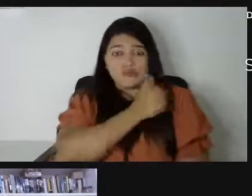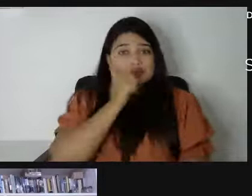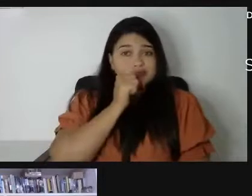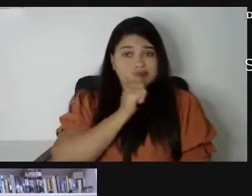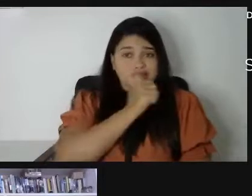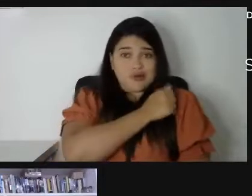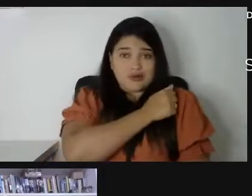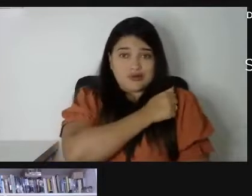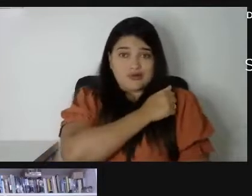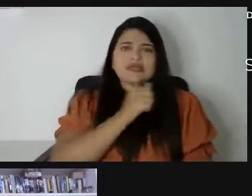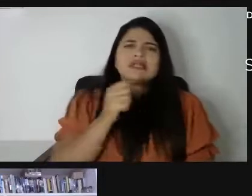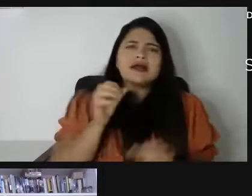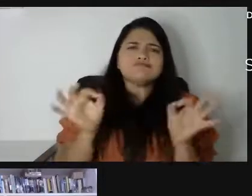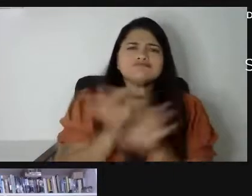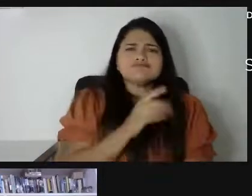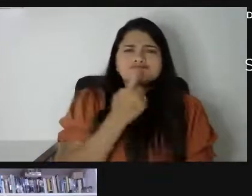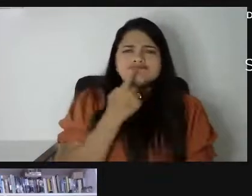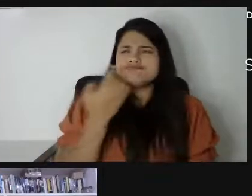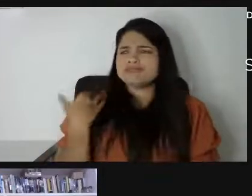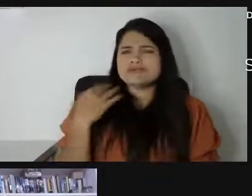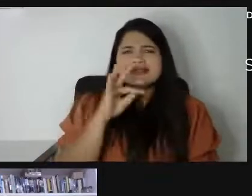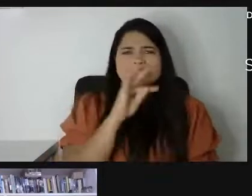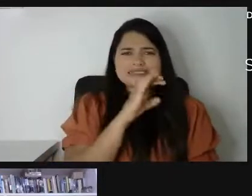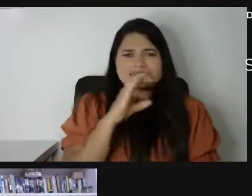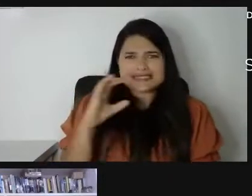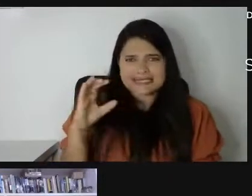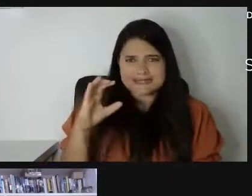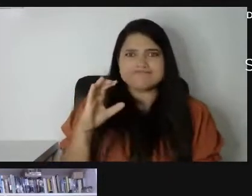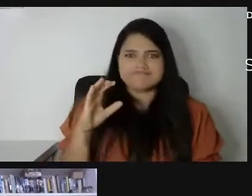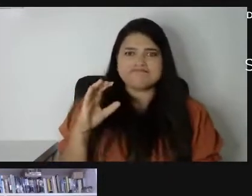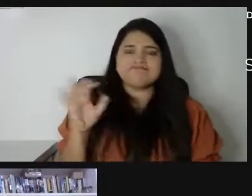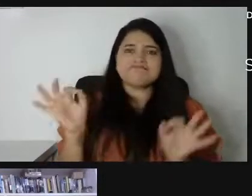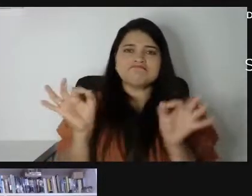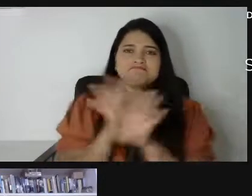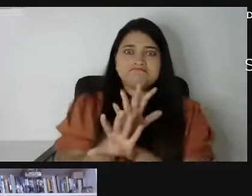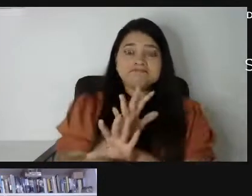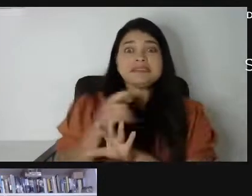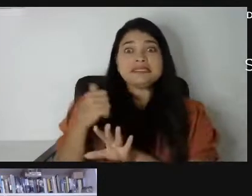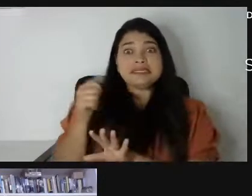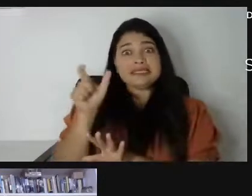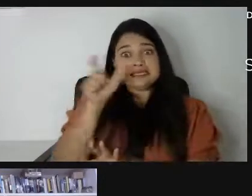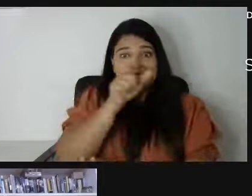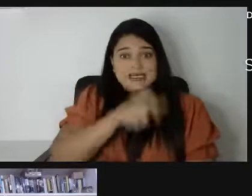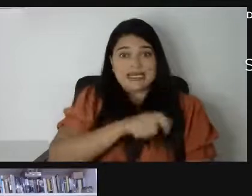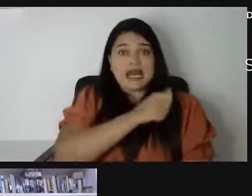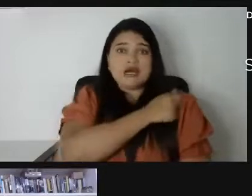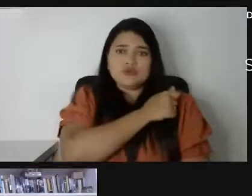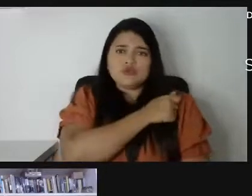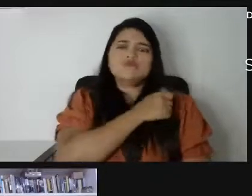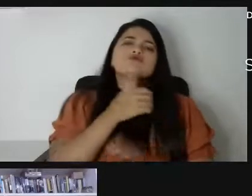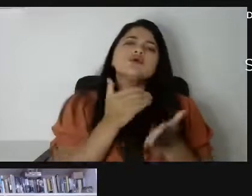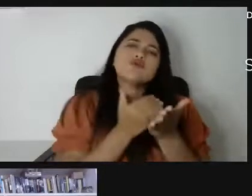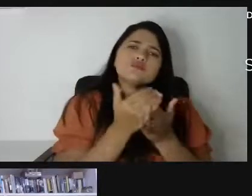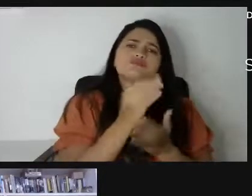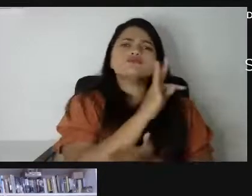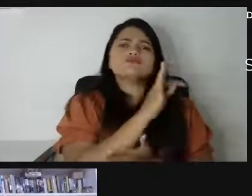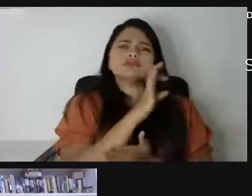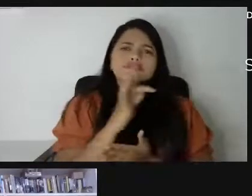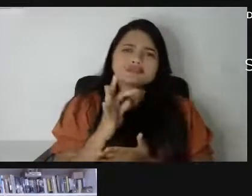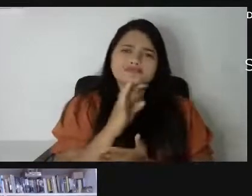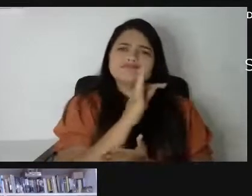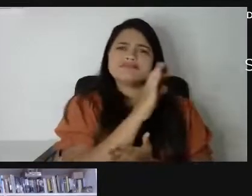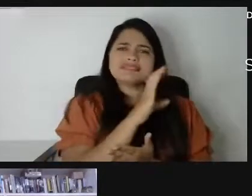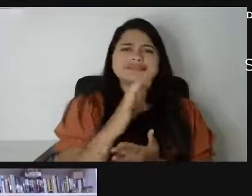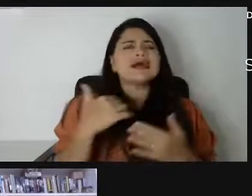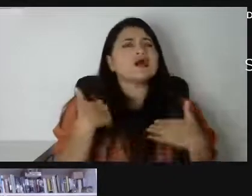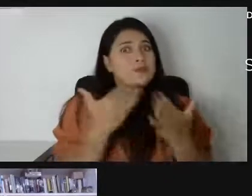terminar o TCC dela no Singularidades de pós-graduação, e ela começou o TCC dela, me orientando, dizendo, não, eu